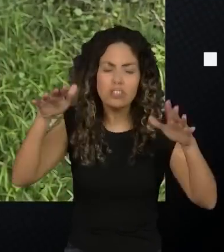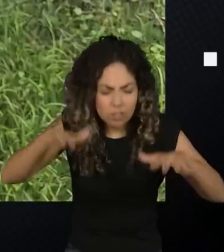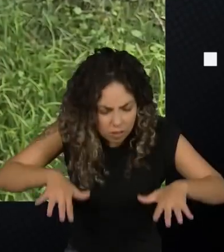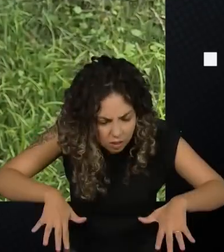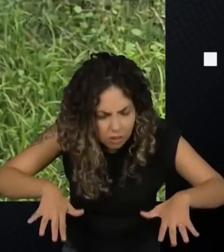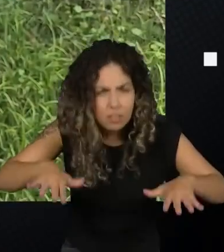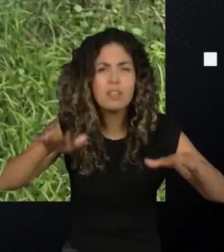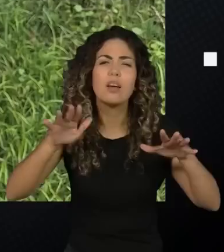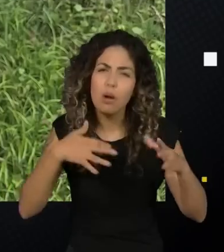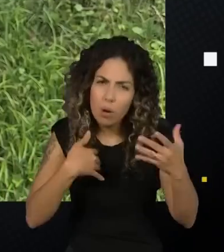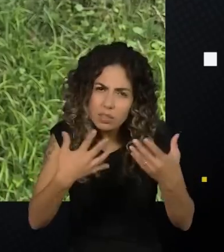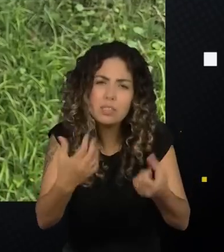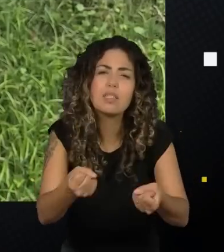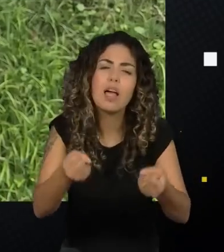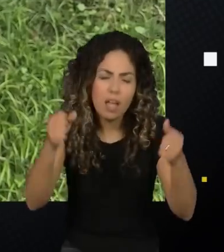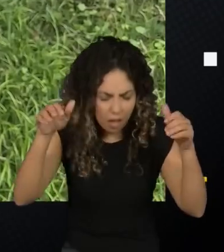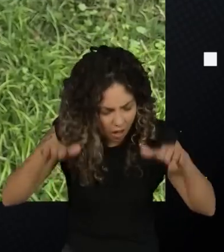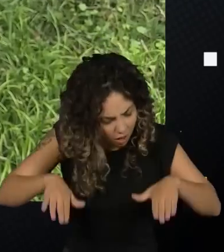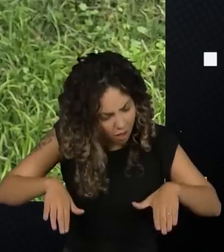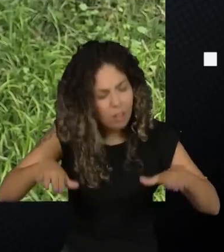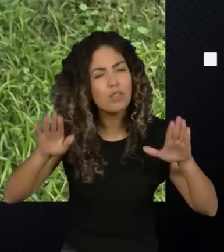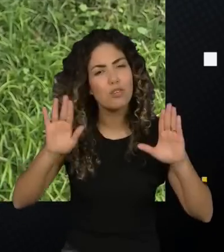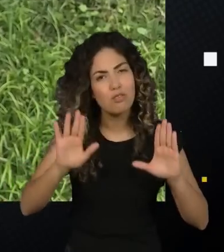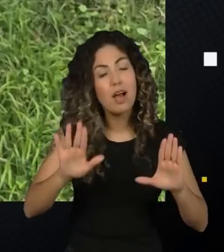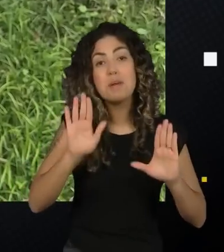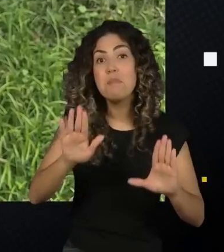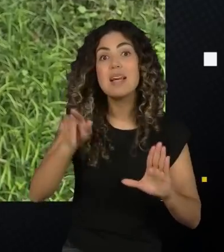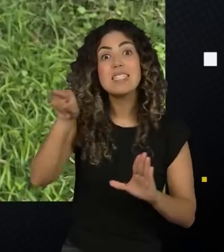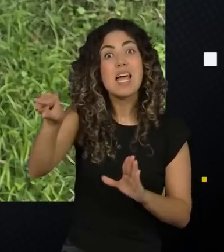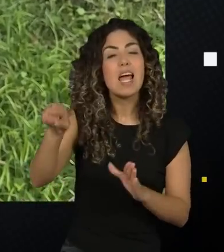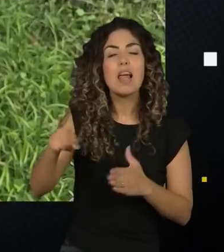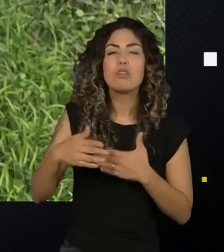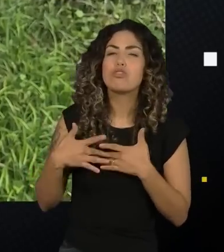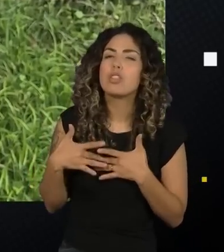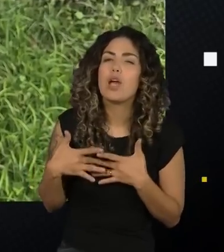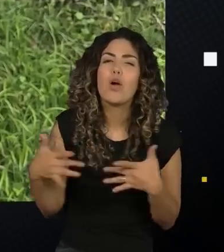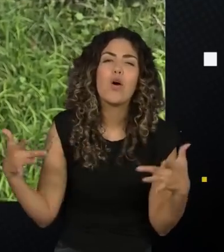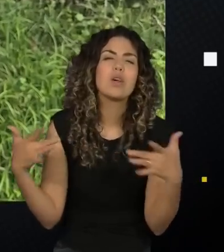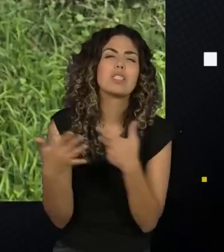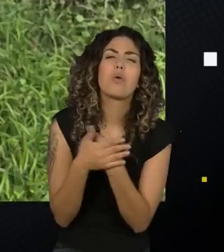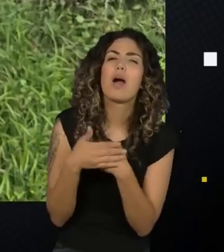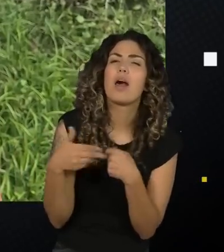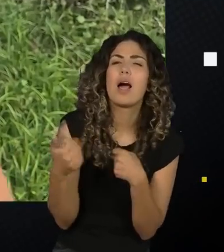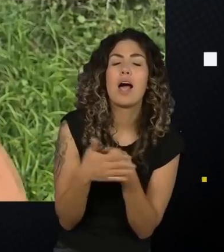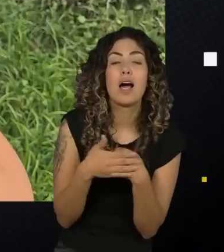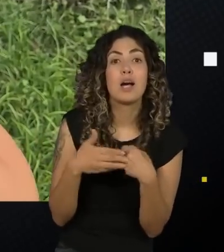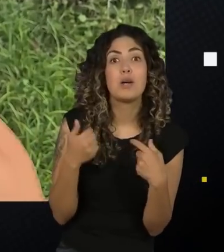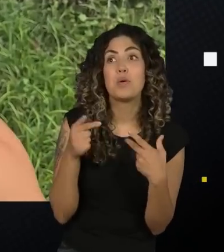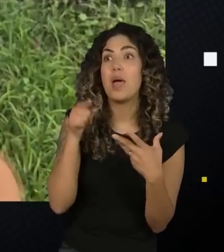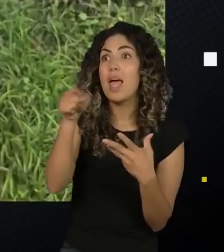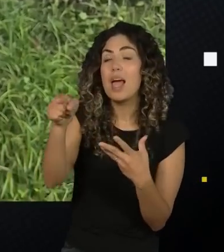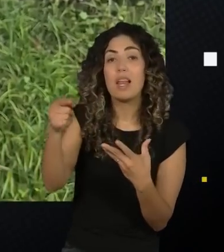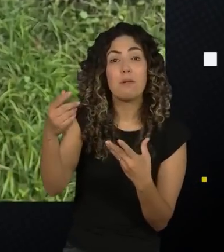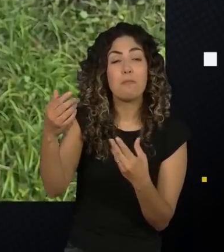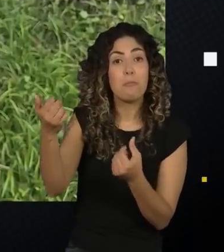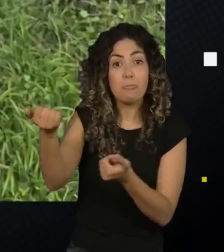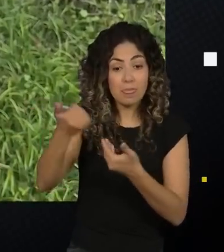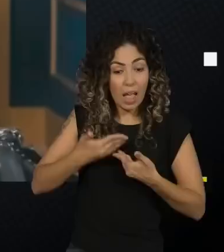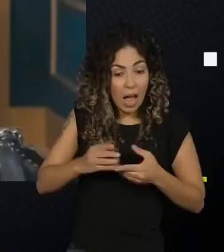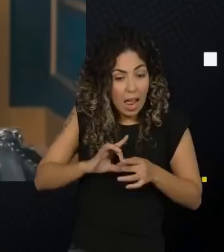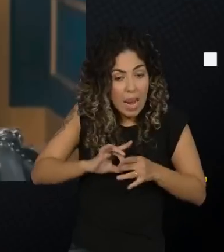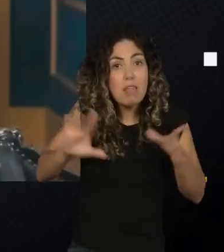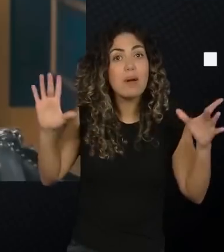aceito. Só que, ao mesmo tempo, ela é tão generosa, tão amável, tão querida, que ela me deixa com uma liberdade imensa pra